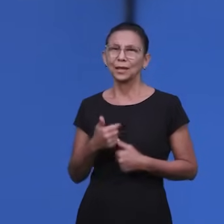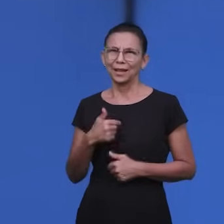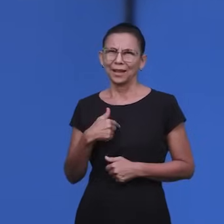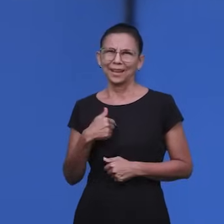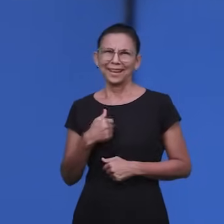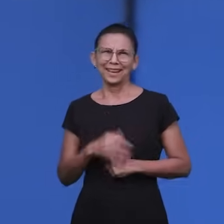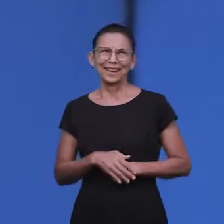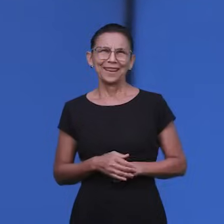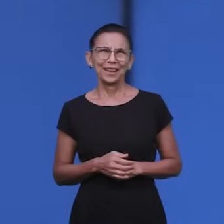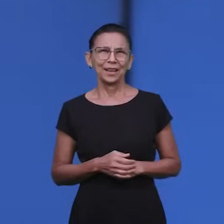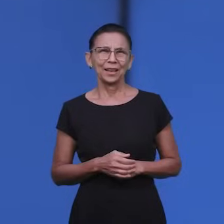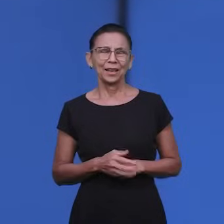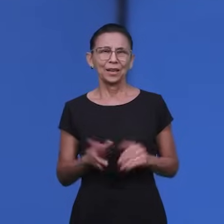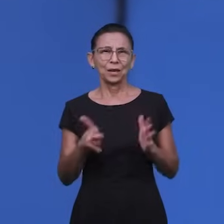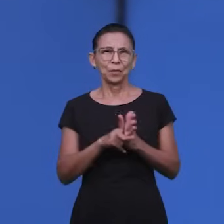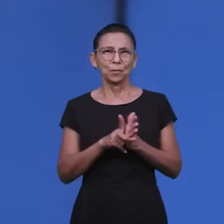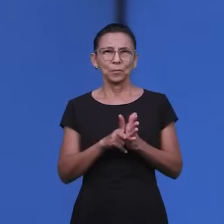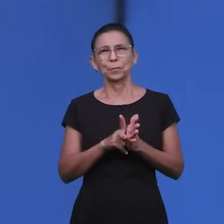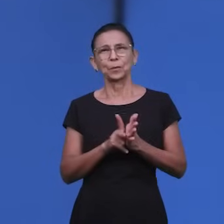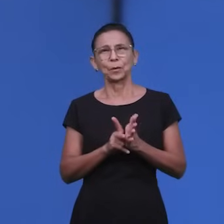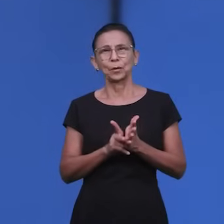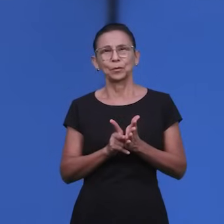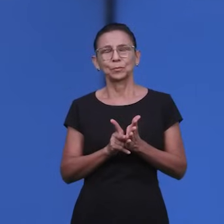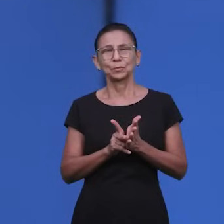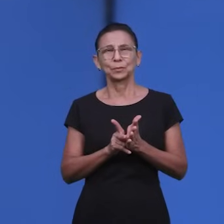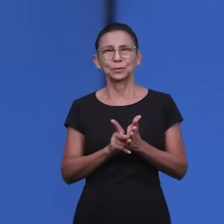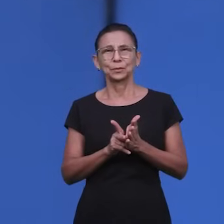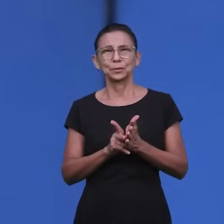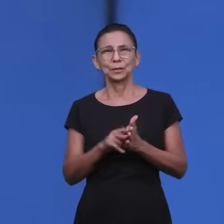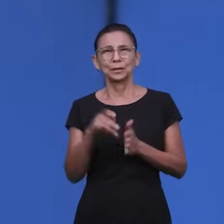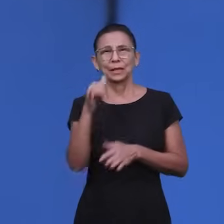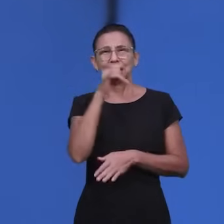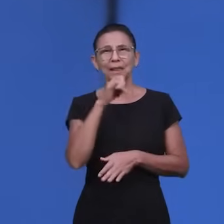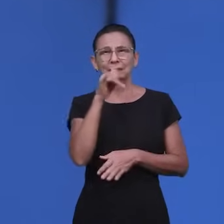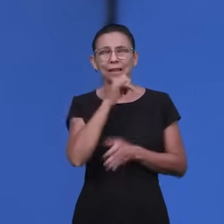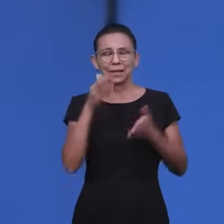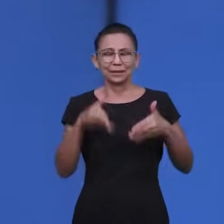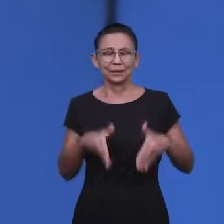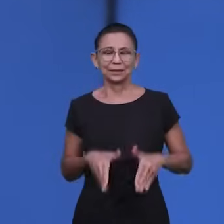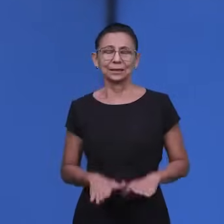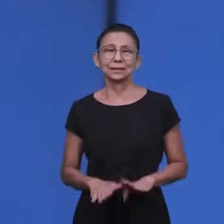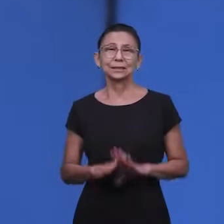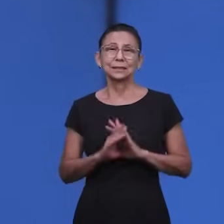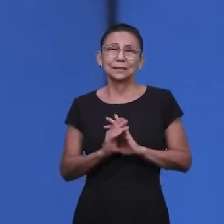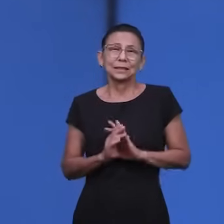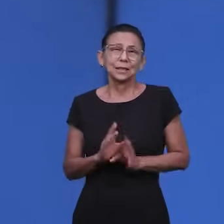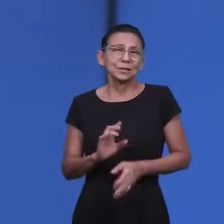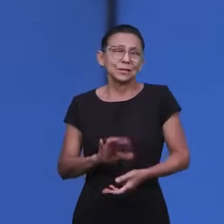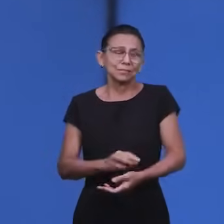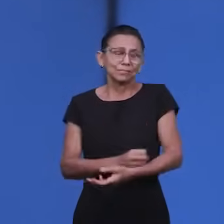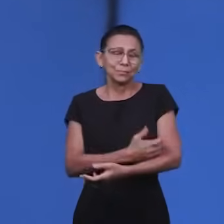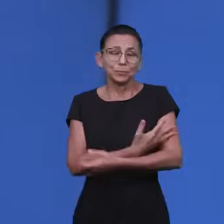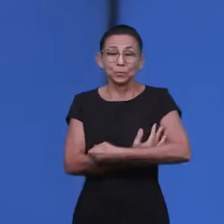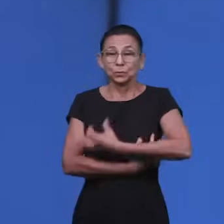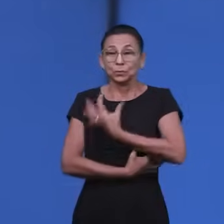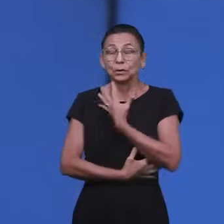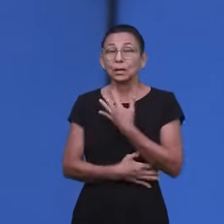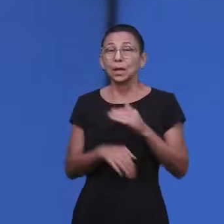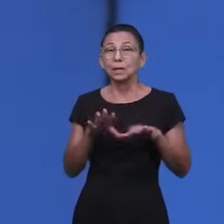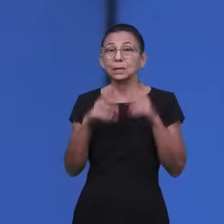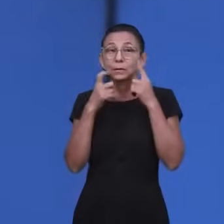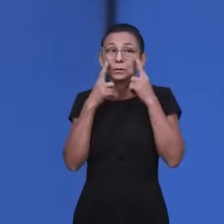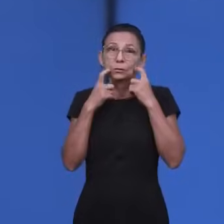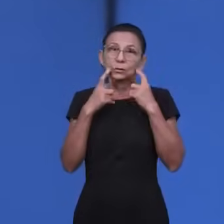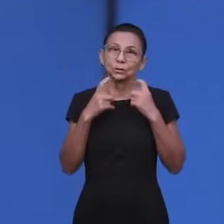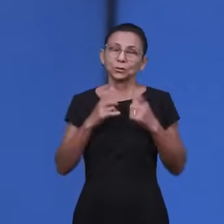coisa que eu sou emotivo, esses italianinhos emotivos, e às vezes eu choro lá no 0800. E teve um dia que uma